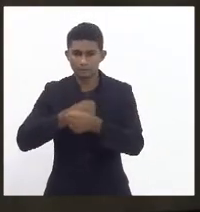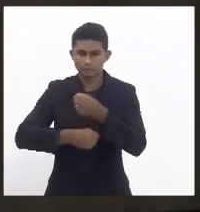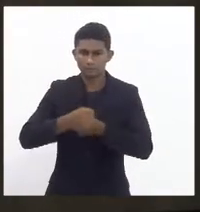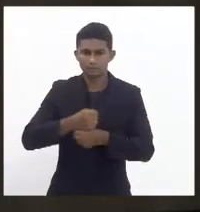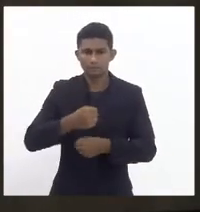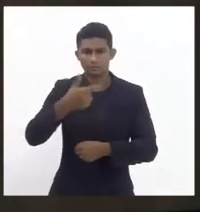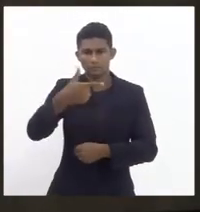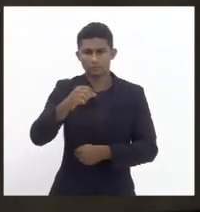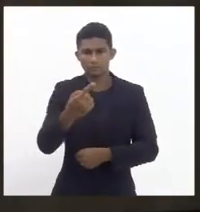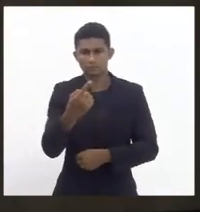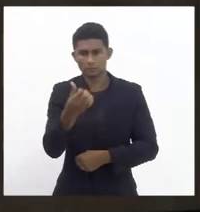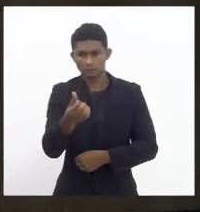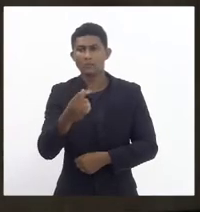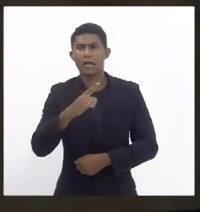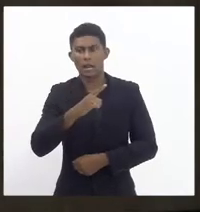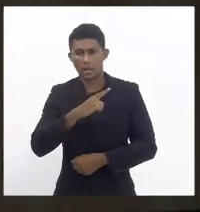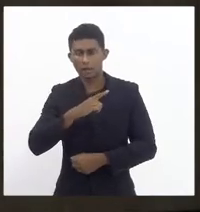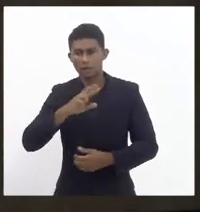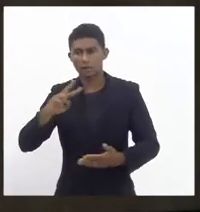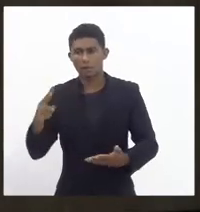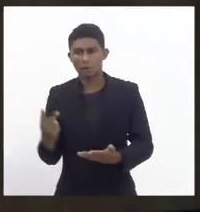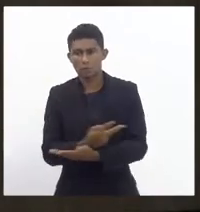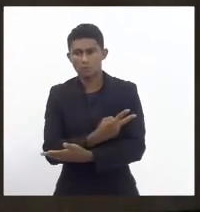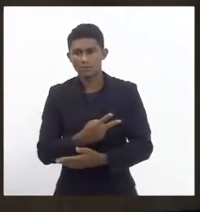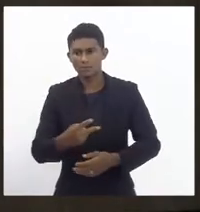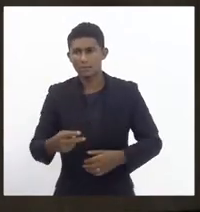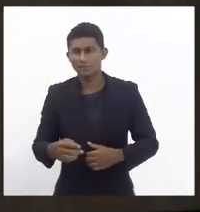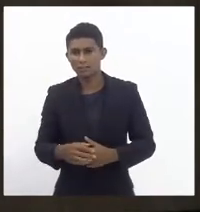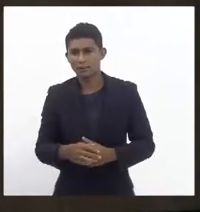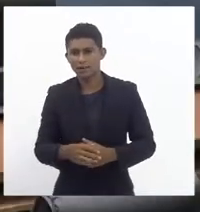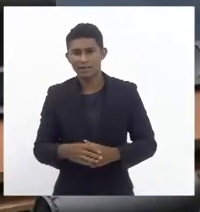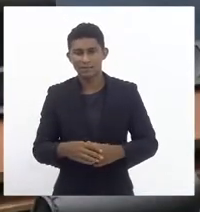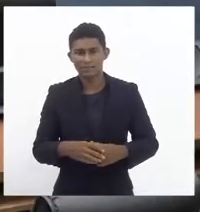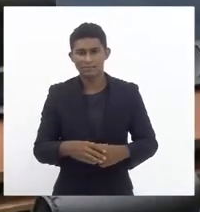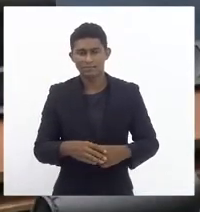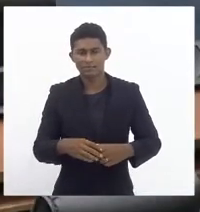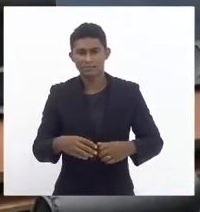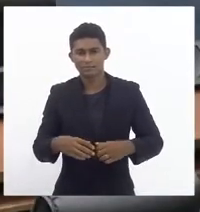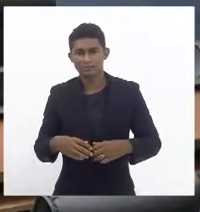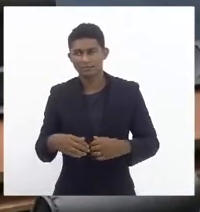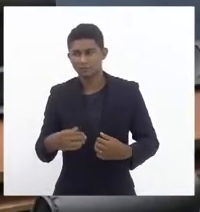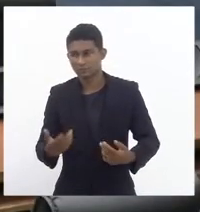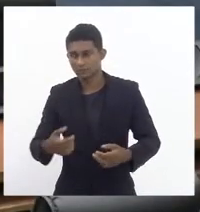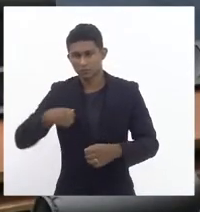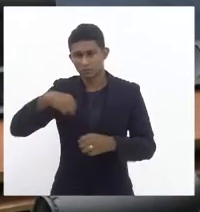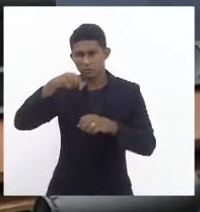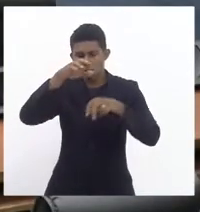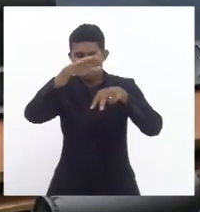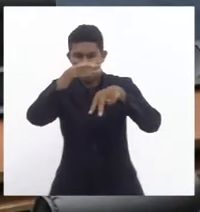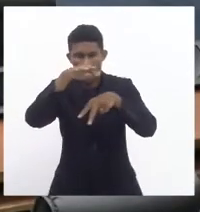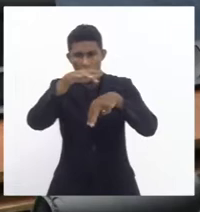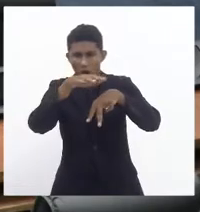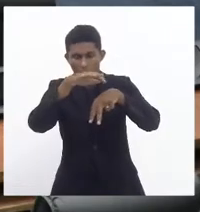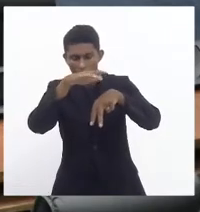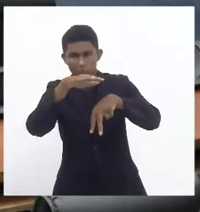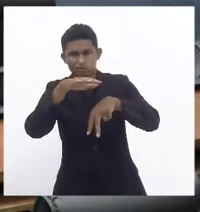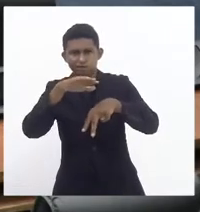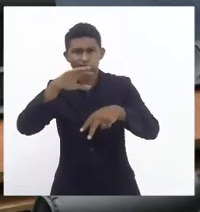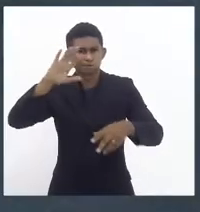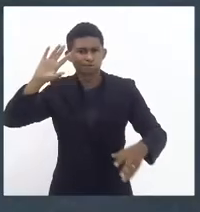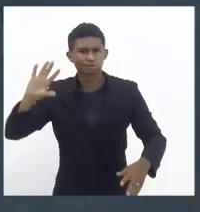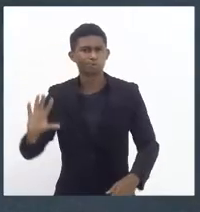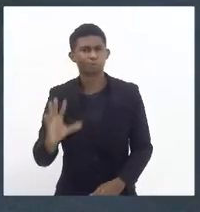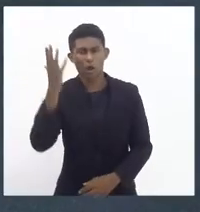eu tive um acidente saltam de paraquedas eu tive um TC hemorragia e foi através das